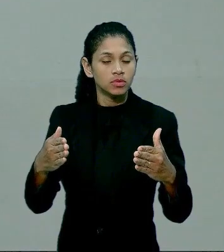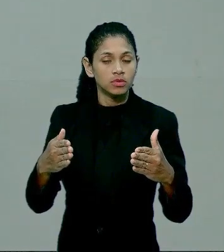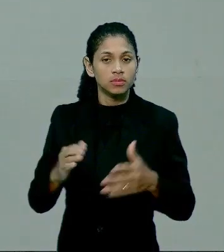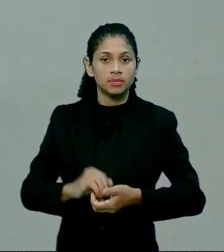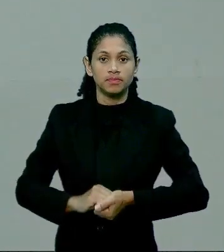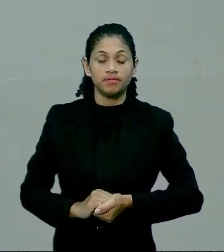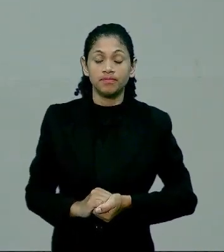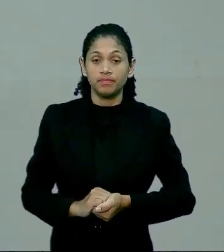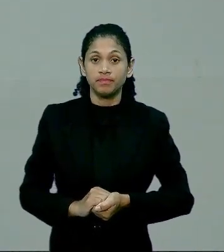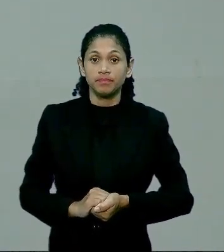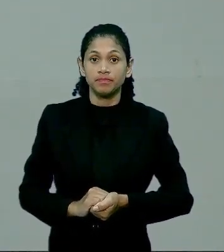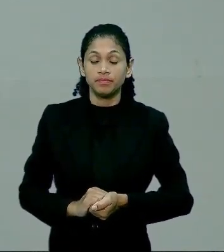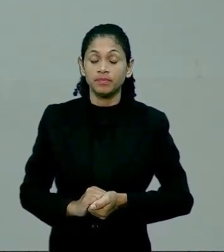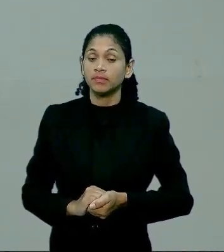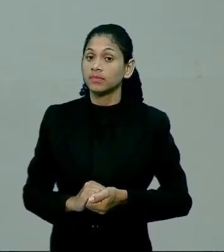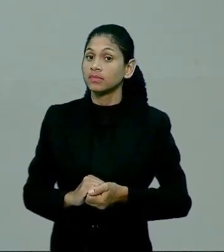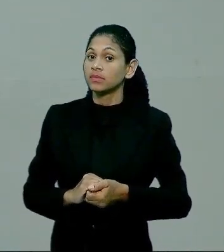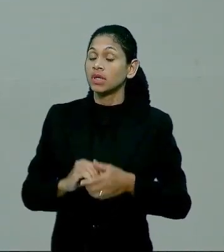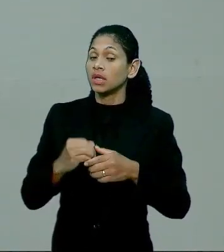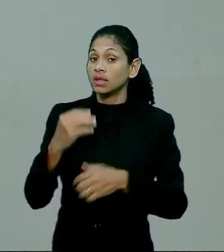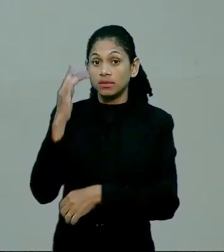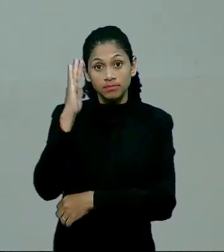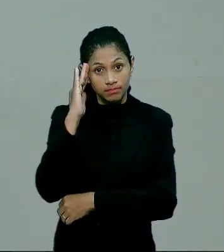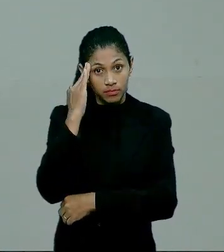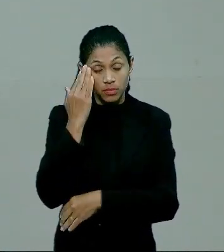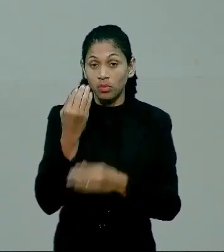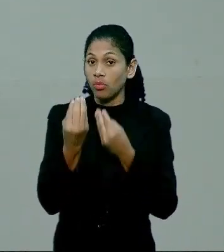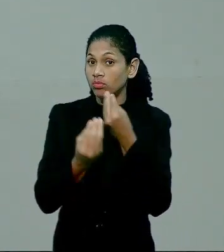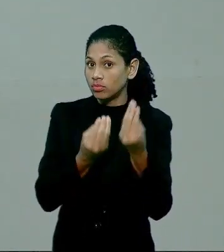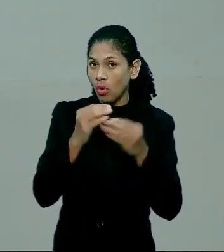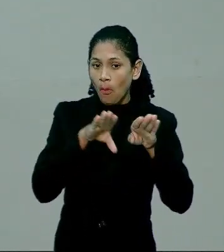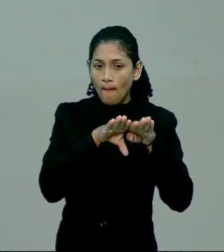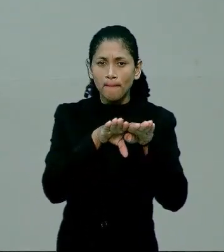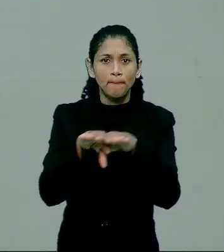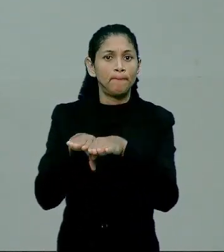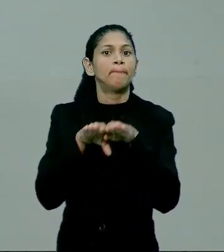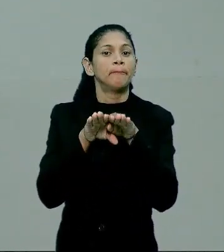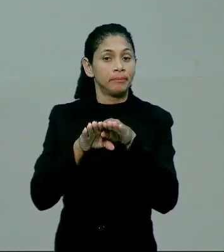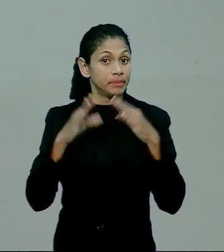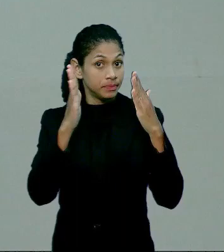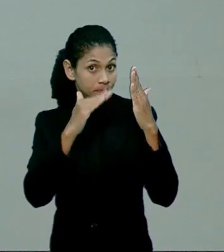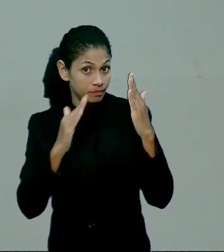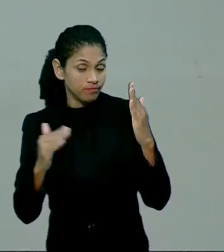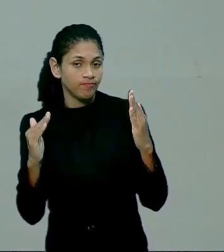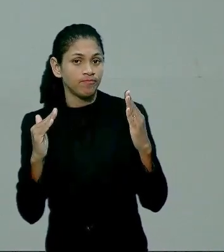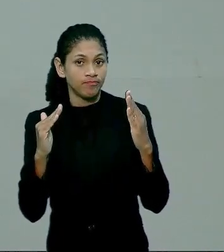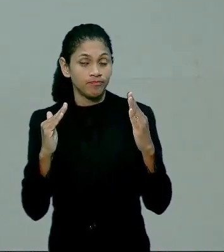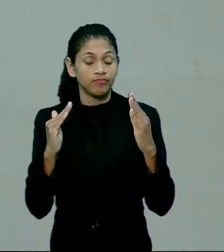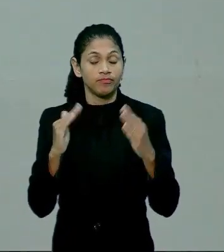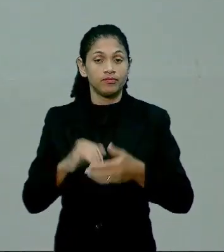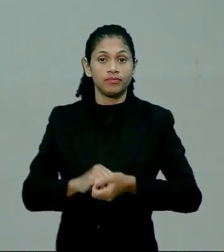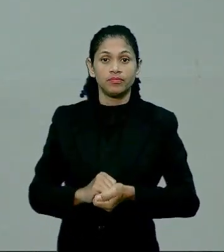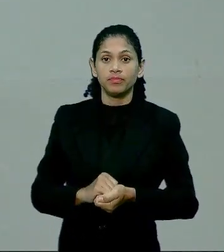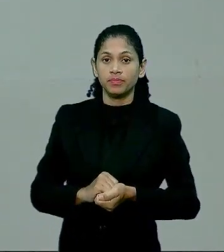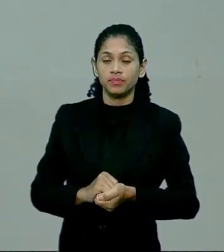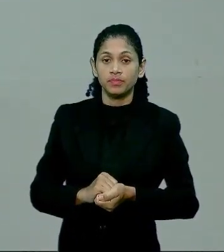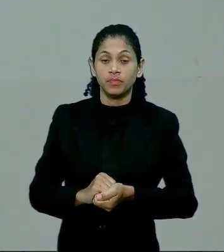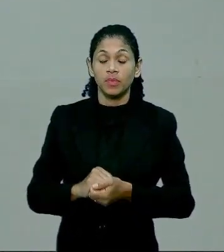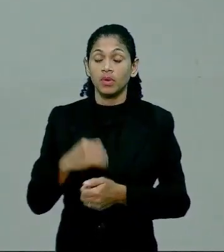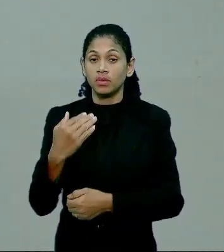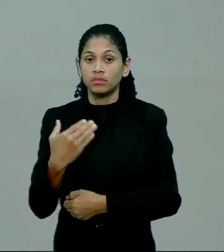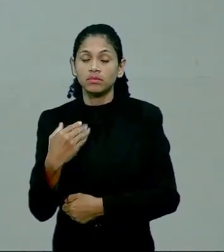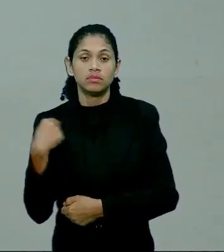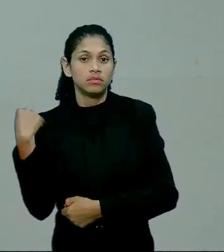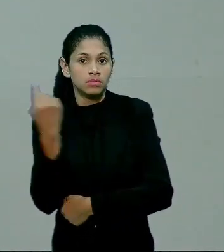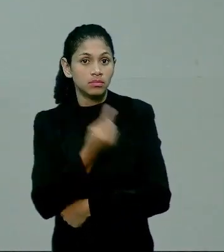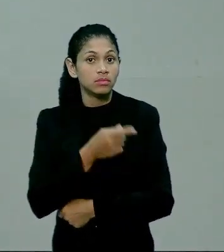É entender como um padrão estético, essa cobrança exacerbada, afeta o nosso cotidiano. Além disso, como a gente aborda sempre o